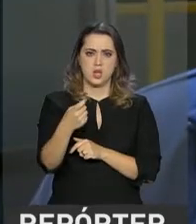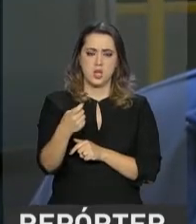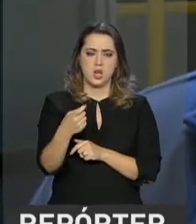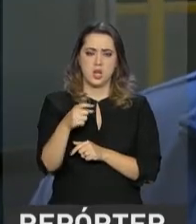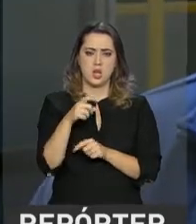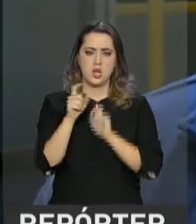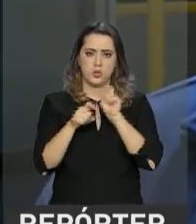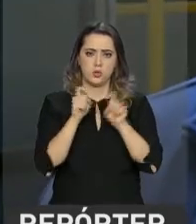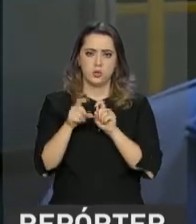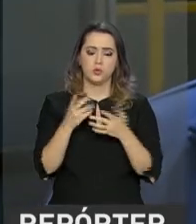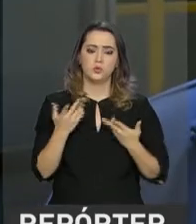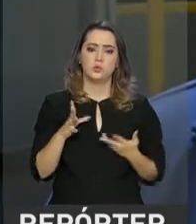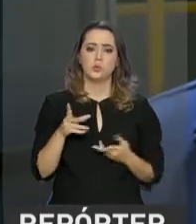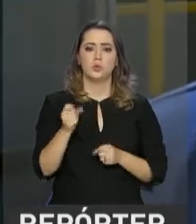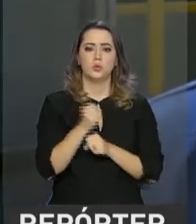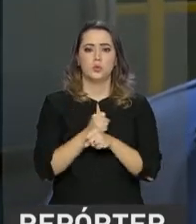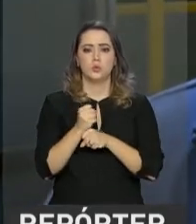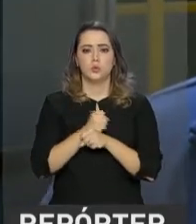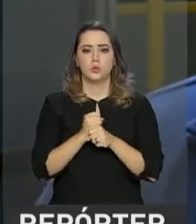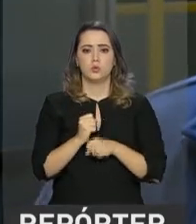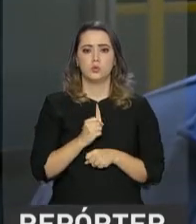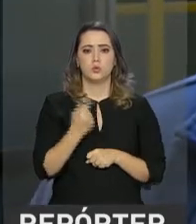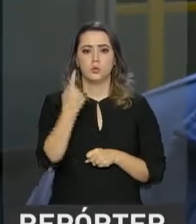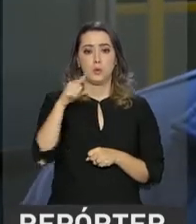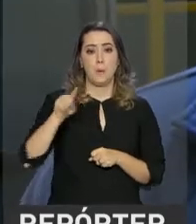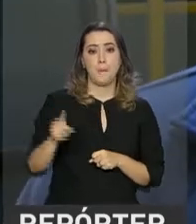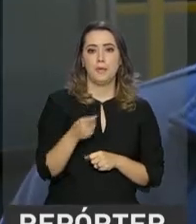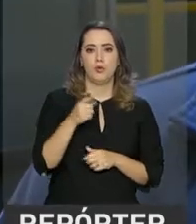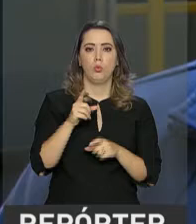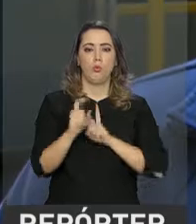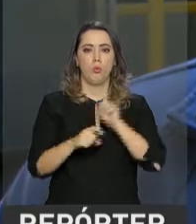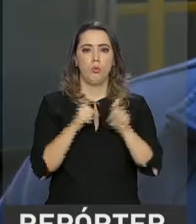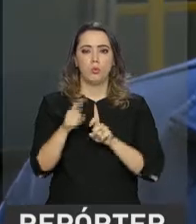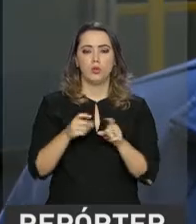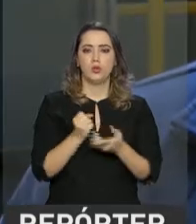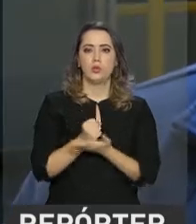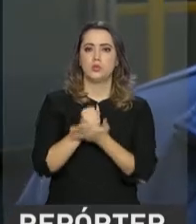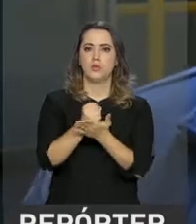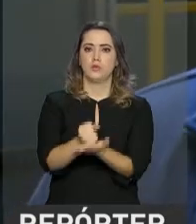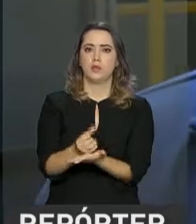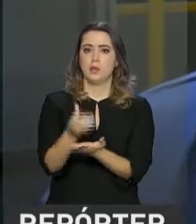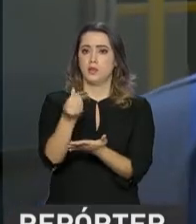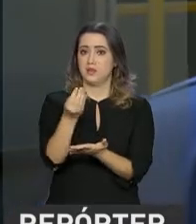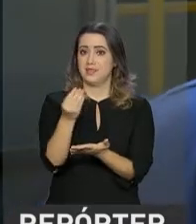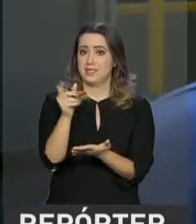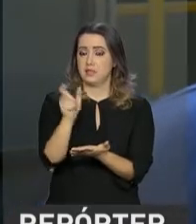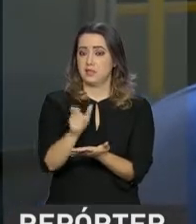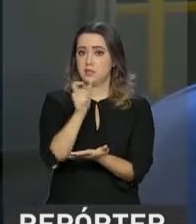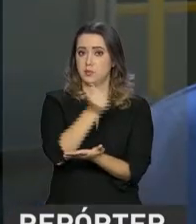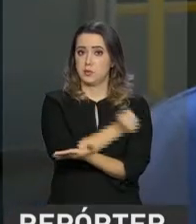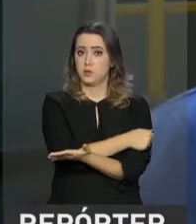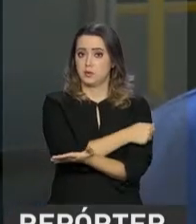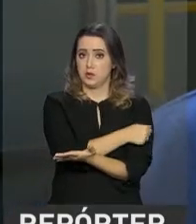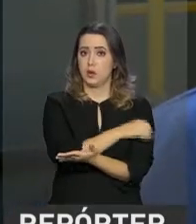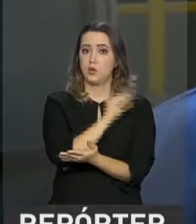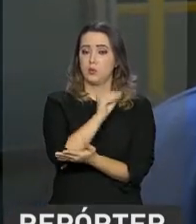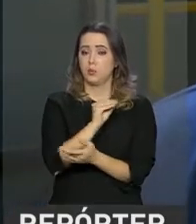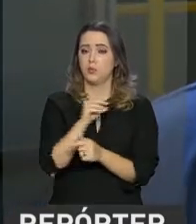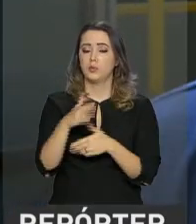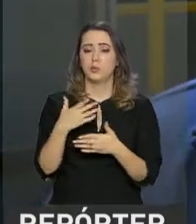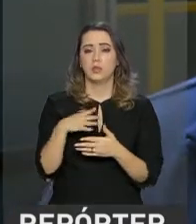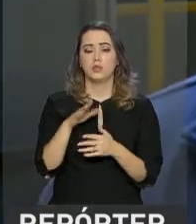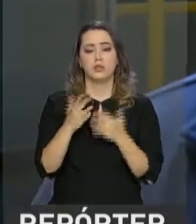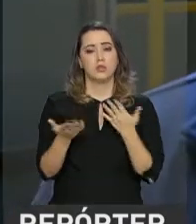temos capacidade de doar pelo menos mil computadores capaz pelo menos 600 alunos e tratar de 400 a